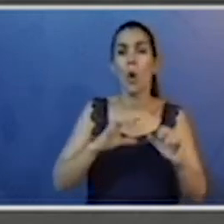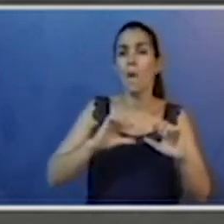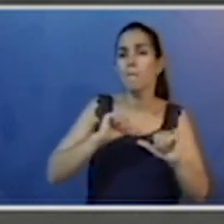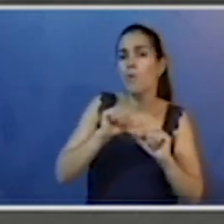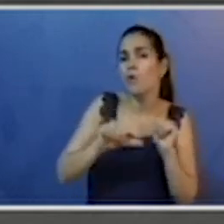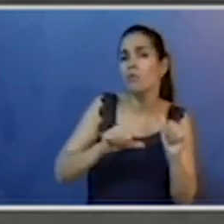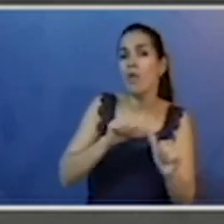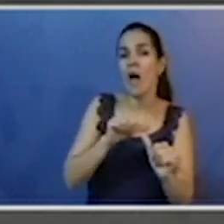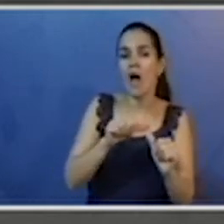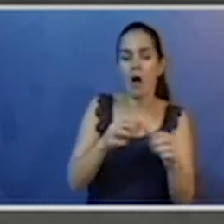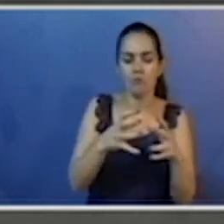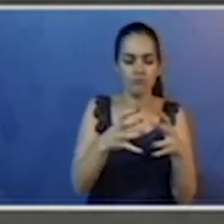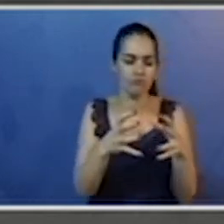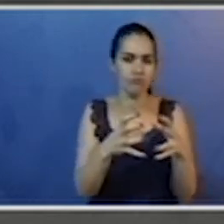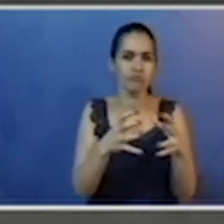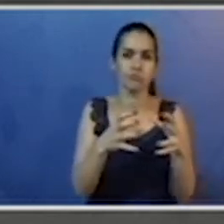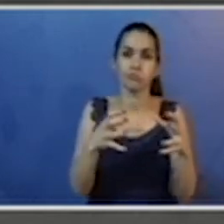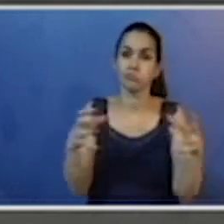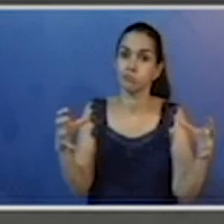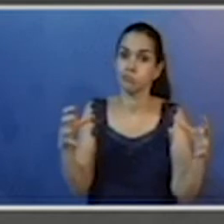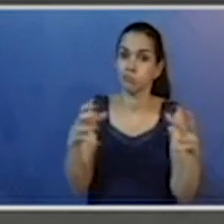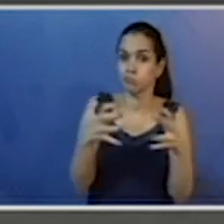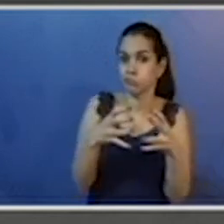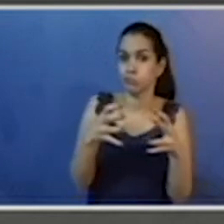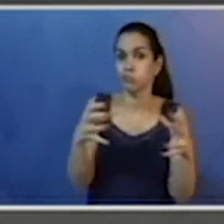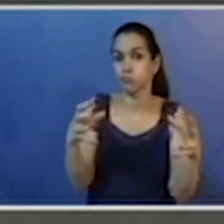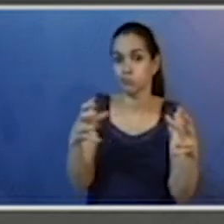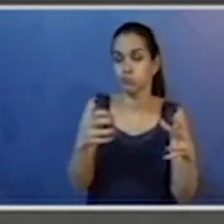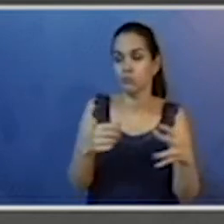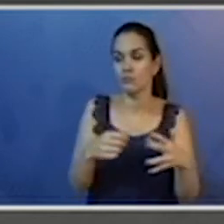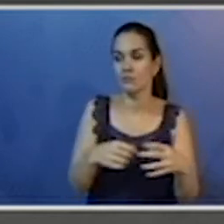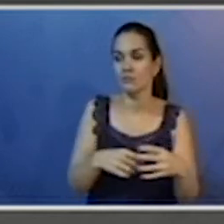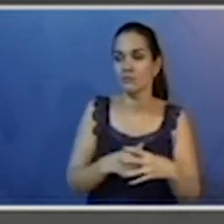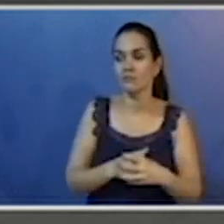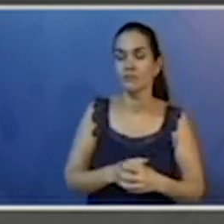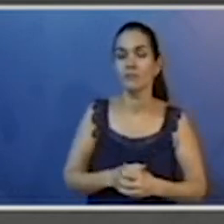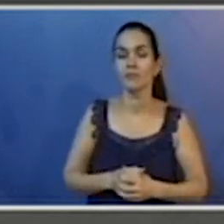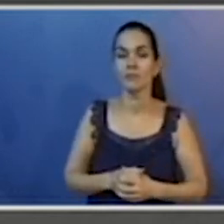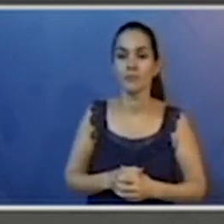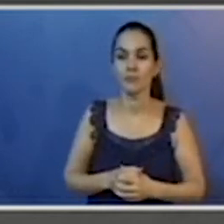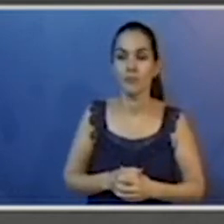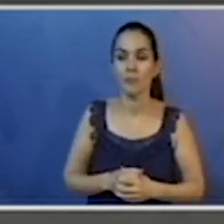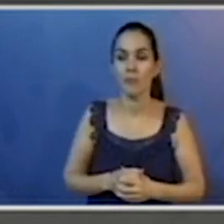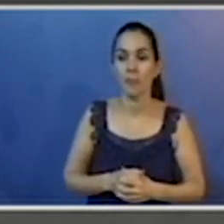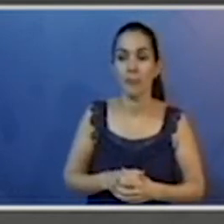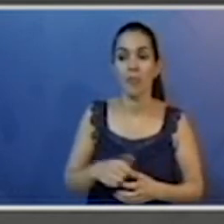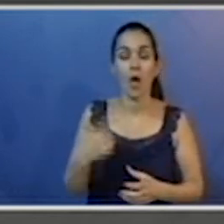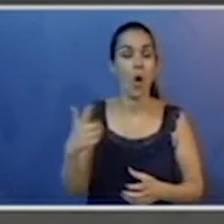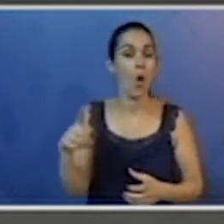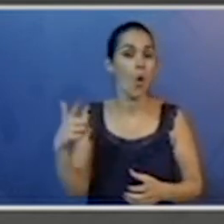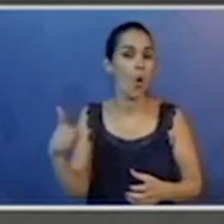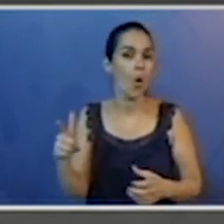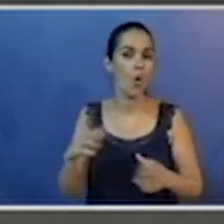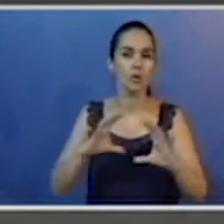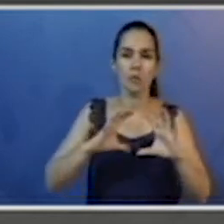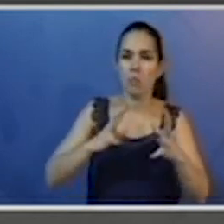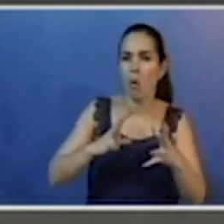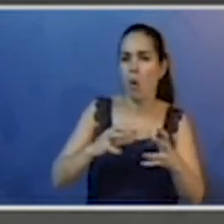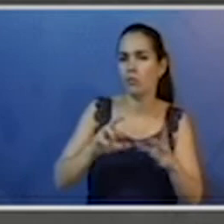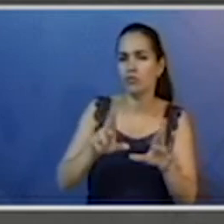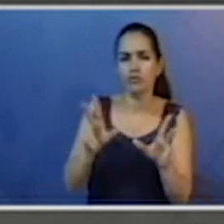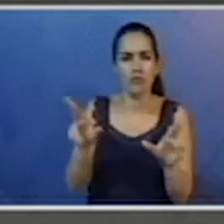você pode também o que uma bola maior de basquete Apesar que não é adequada para isso outra bola de futebol que